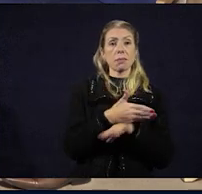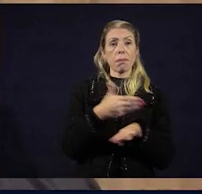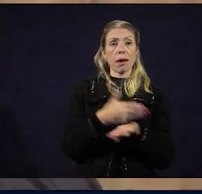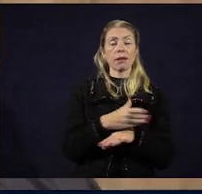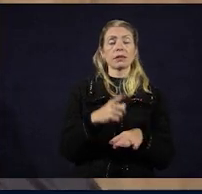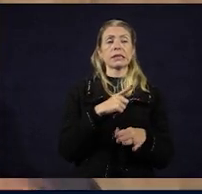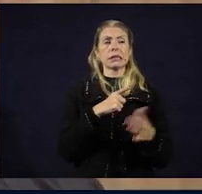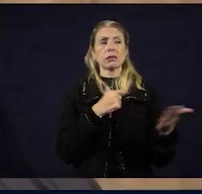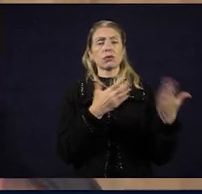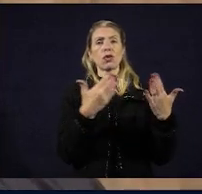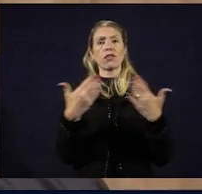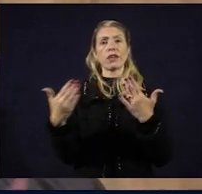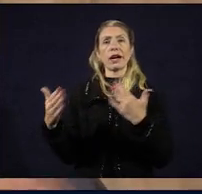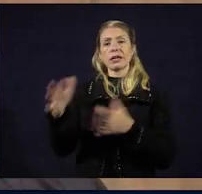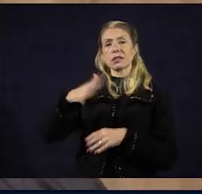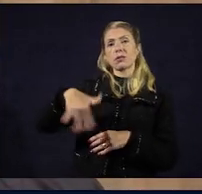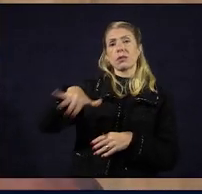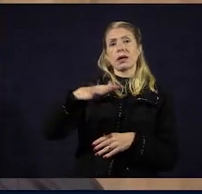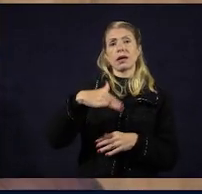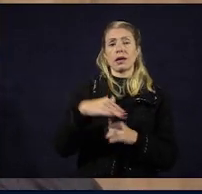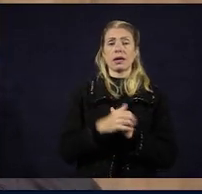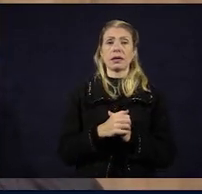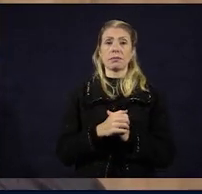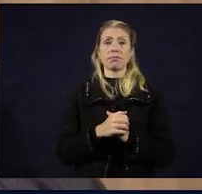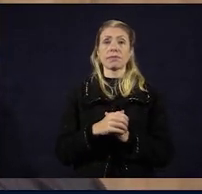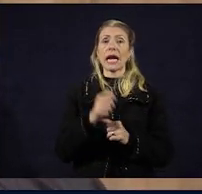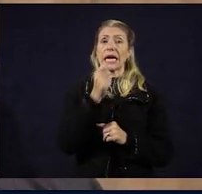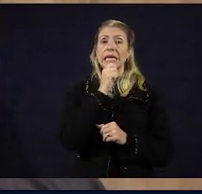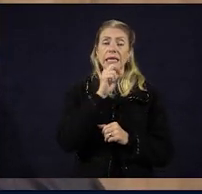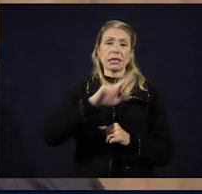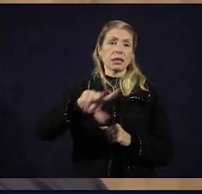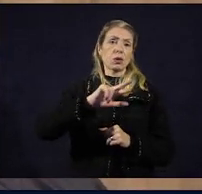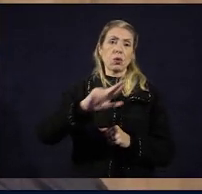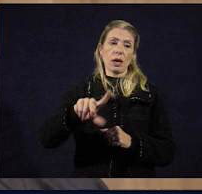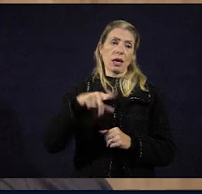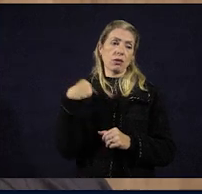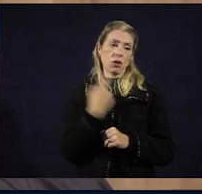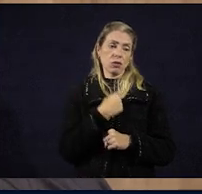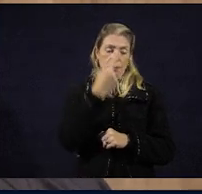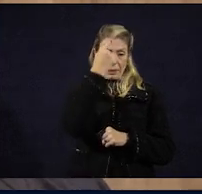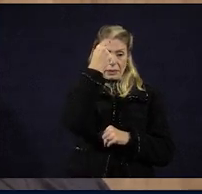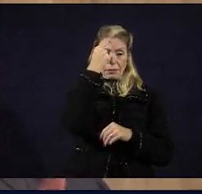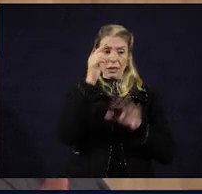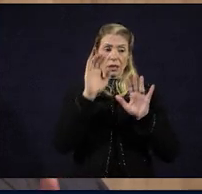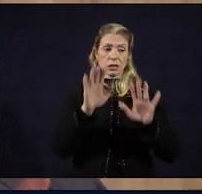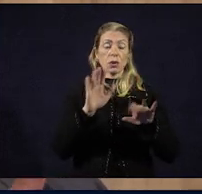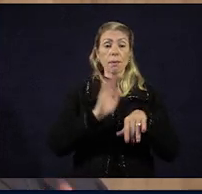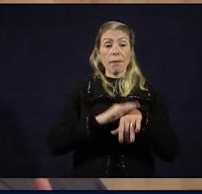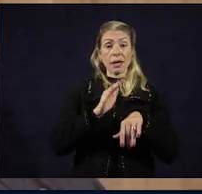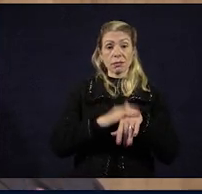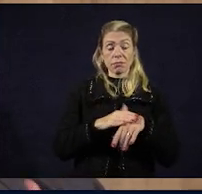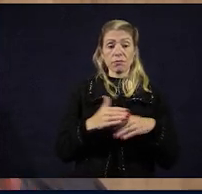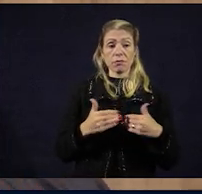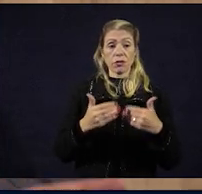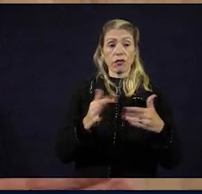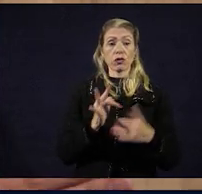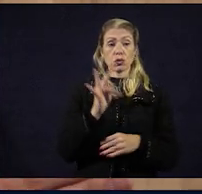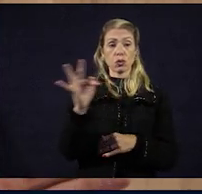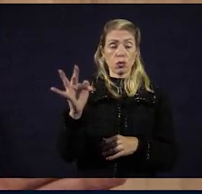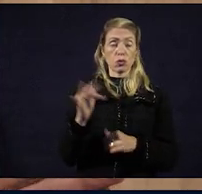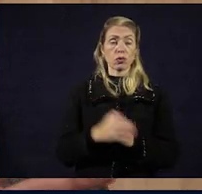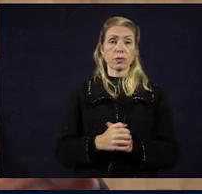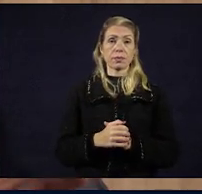conversa muito com o mercado ainda não é nossa ideia tá de fazer um favor ou mas é mas assim eu sinto